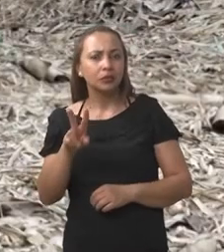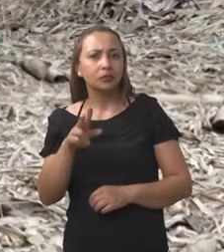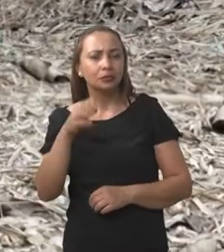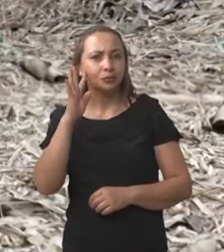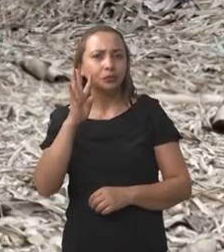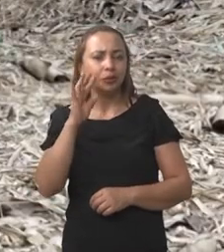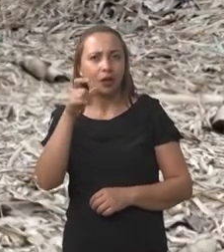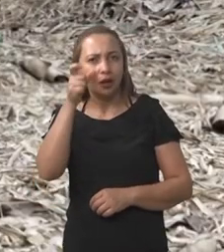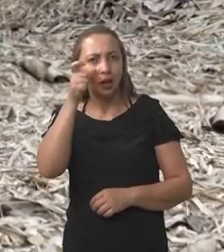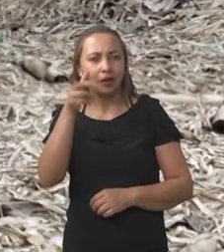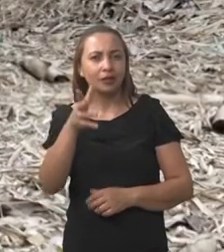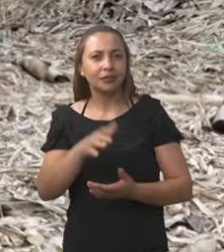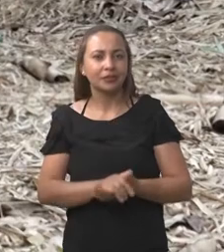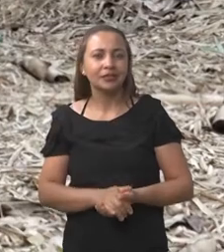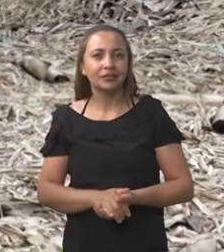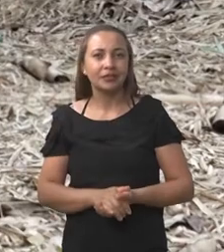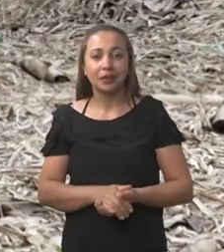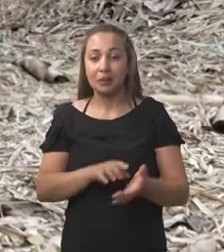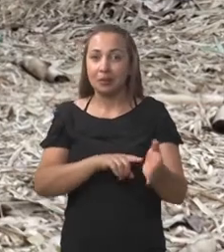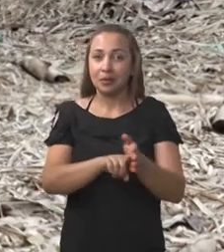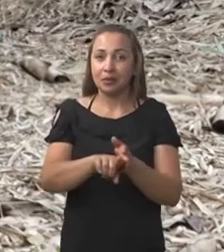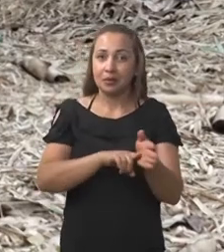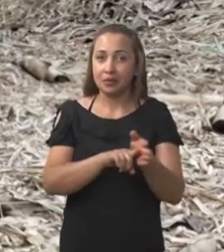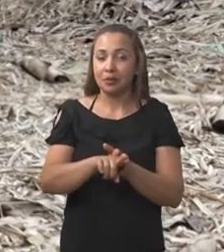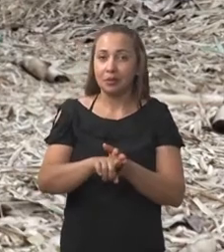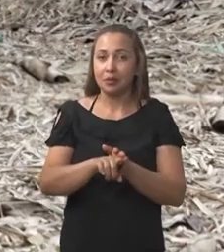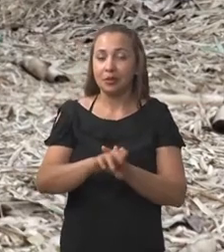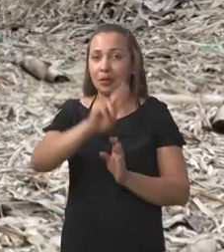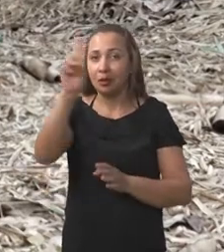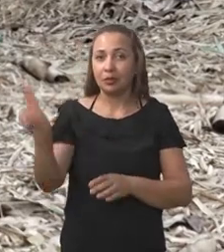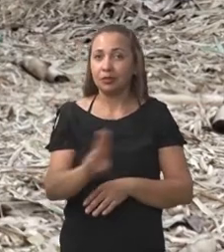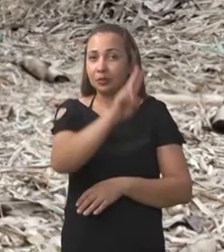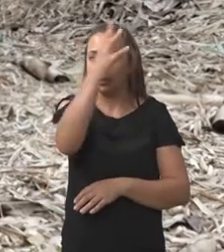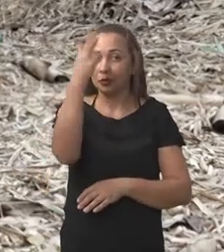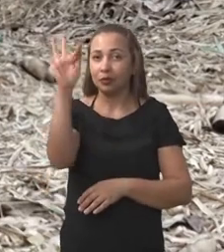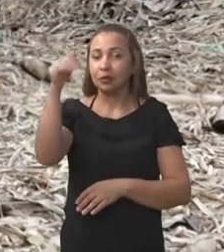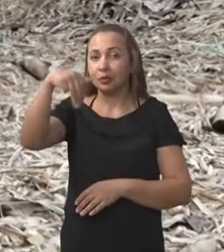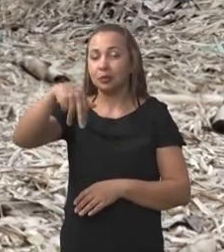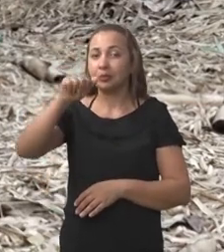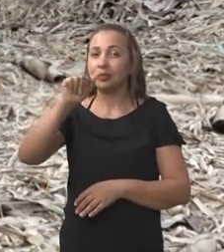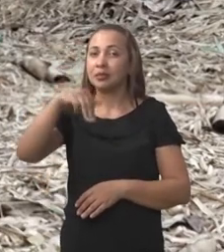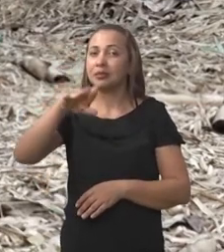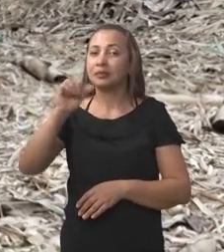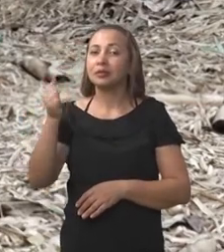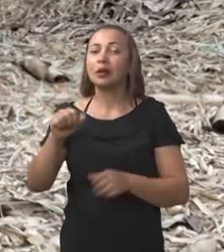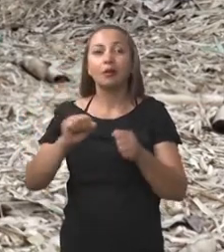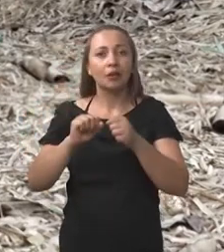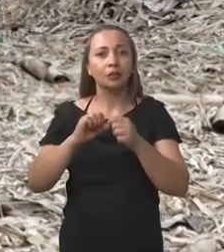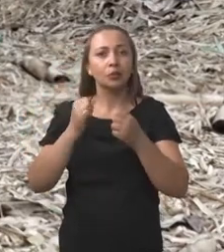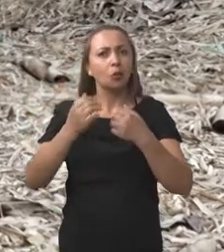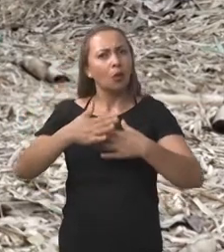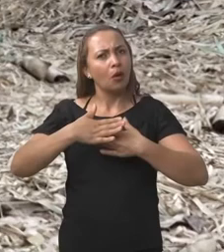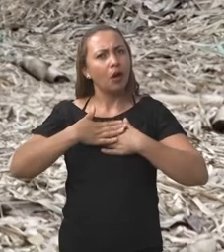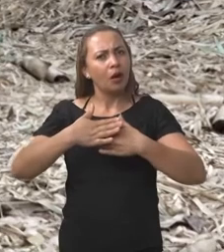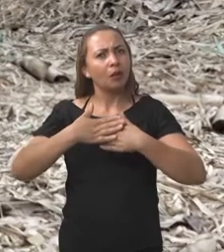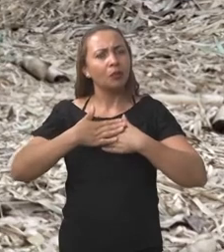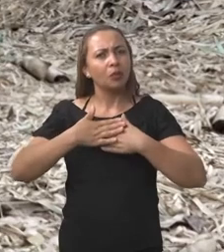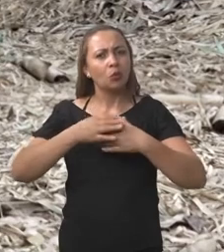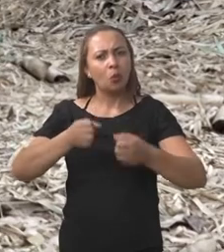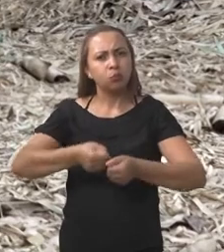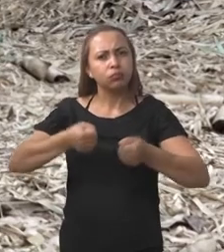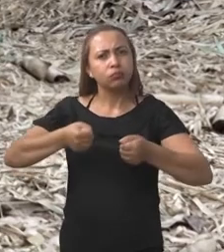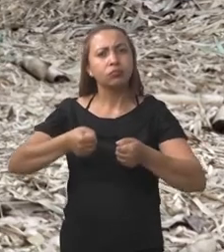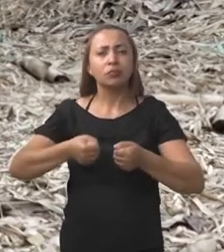Que trabalho interessante. Pesquisadores da Universidade Federal do Maranhão criam um reanimador automatizado para ajudar